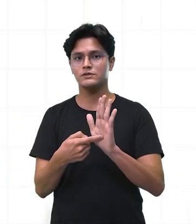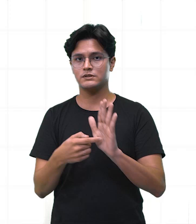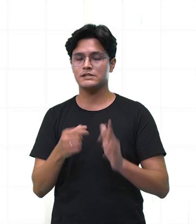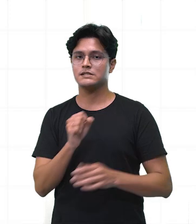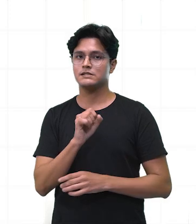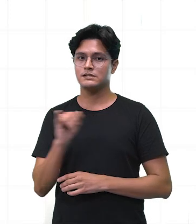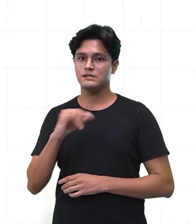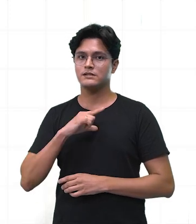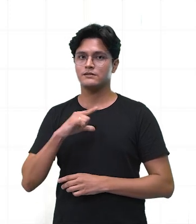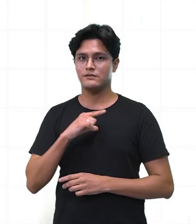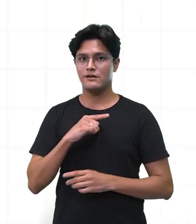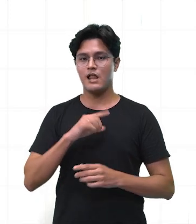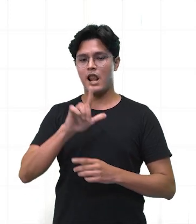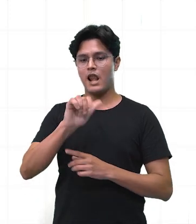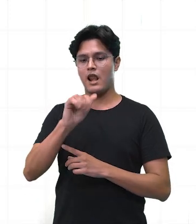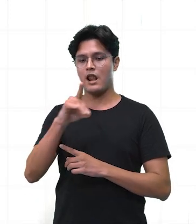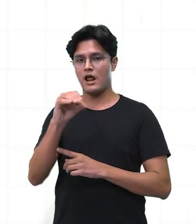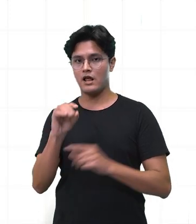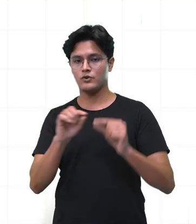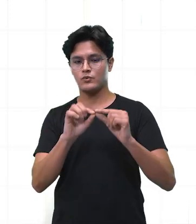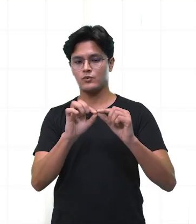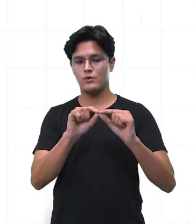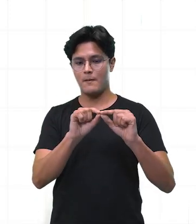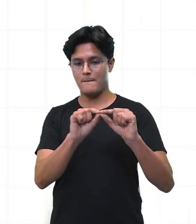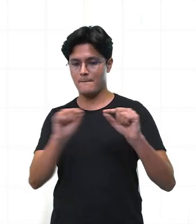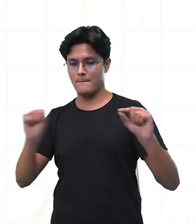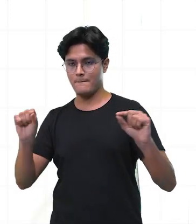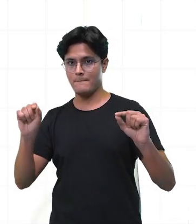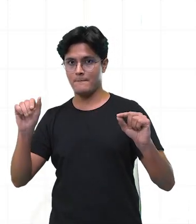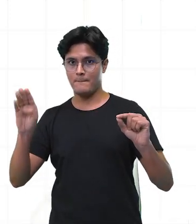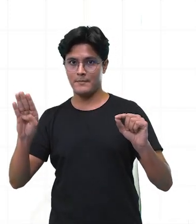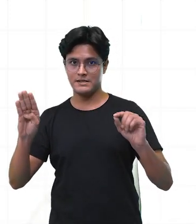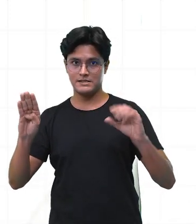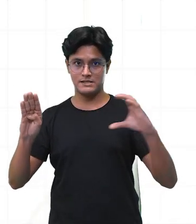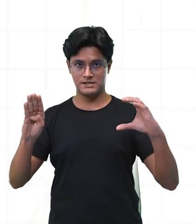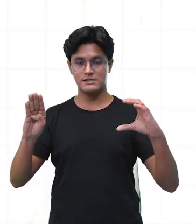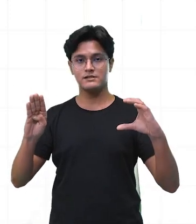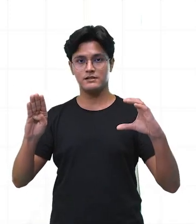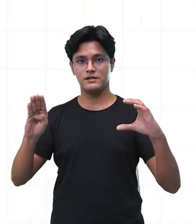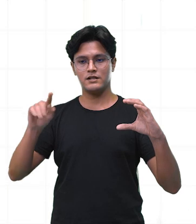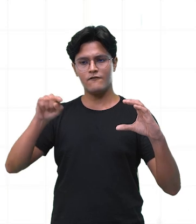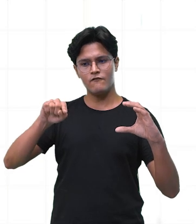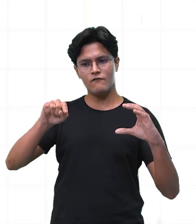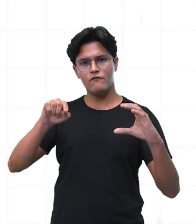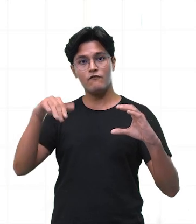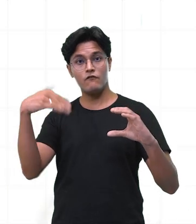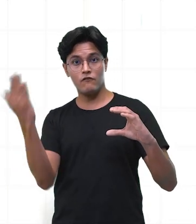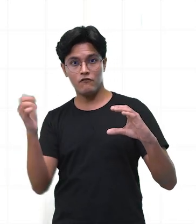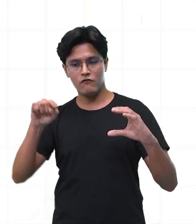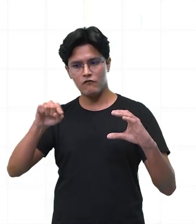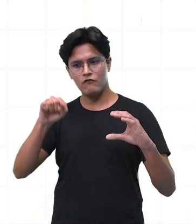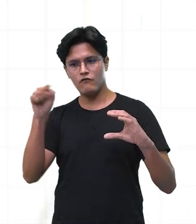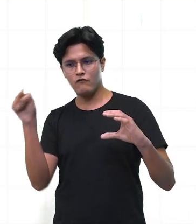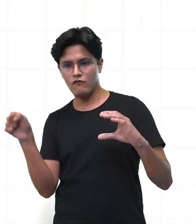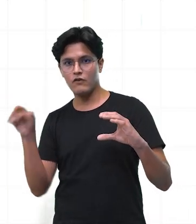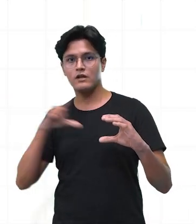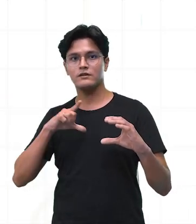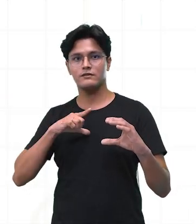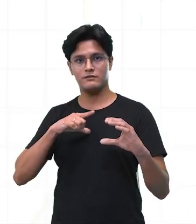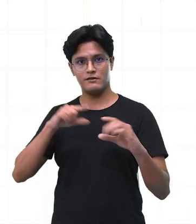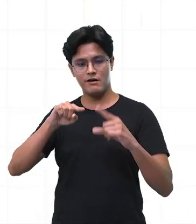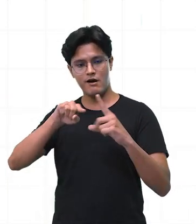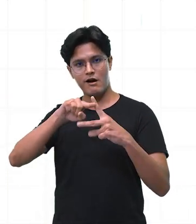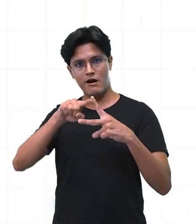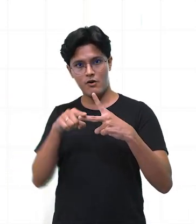lado BC, formamos o seguinte ângulo do lado de fora. O que ele está explicando aqui para nós? Veja